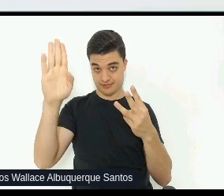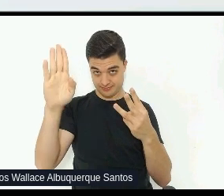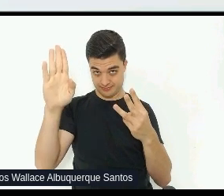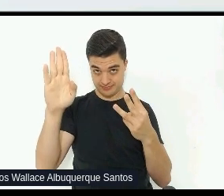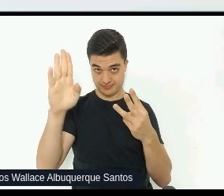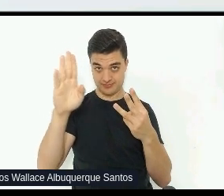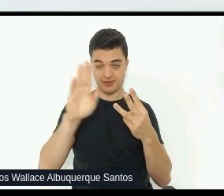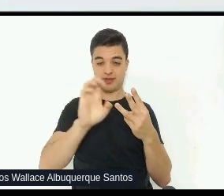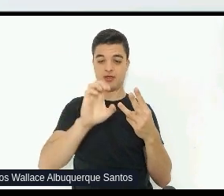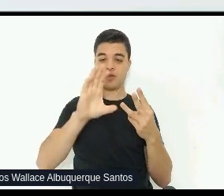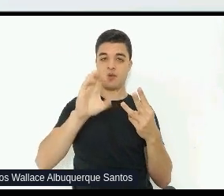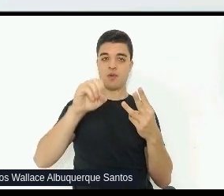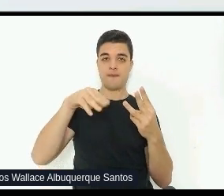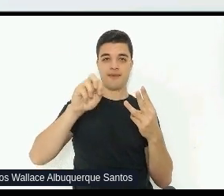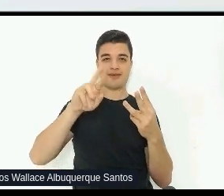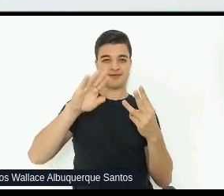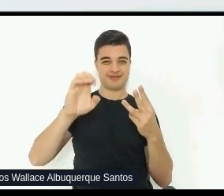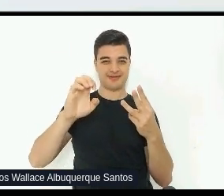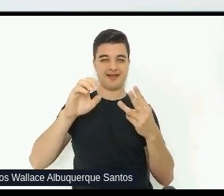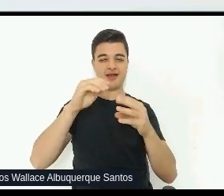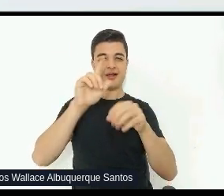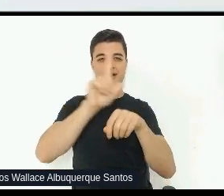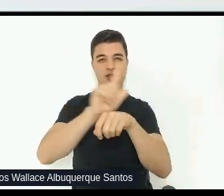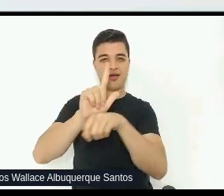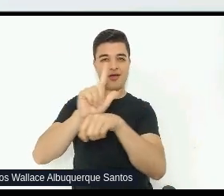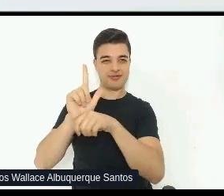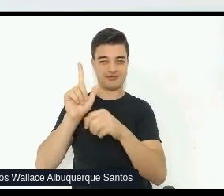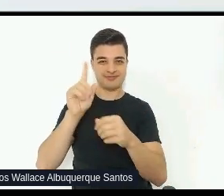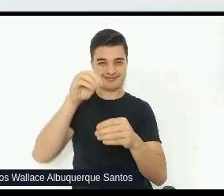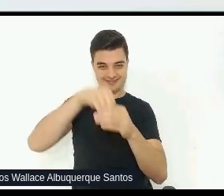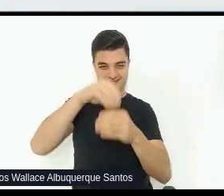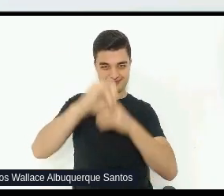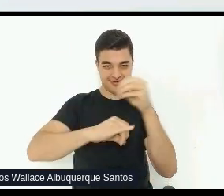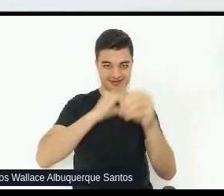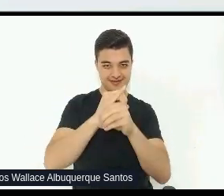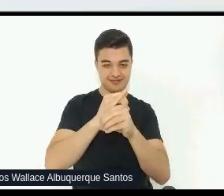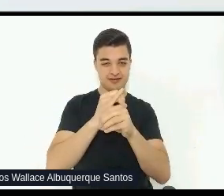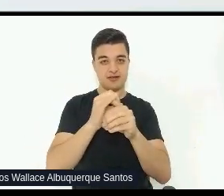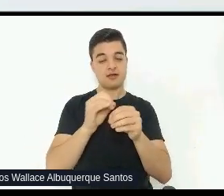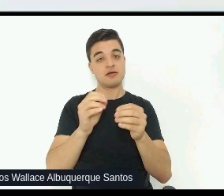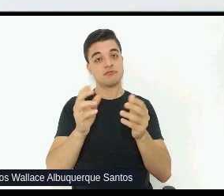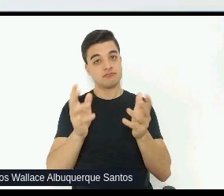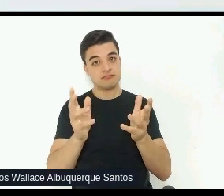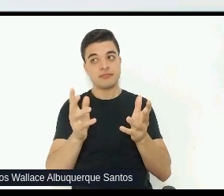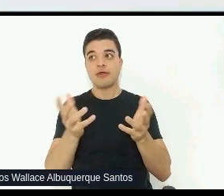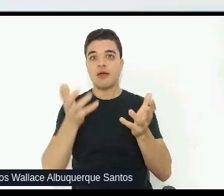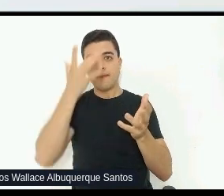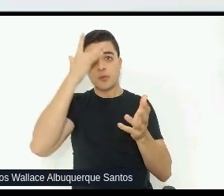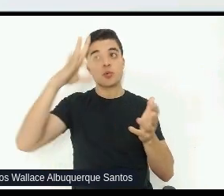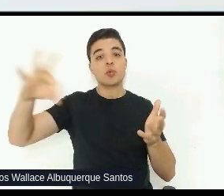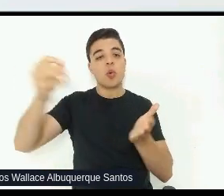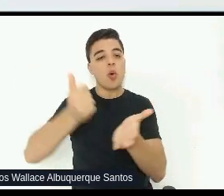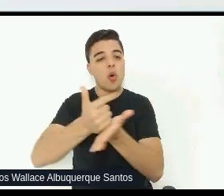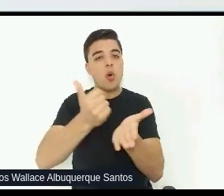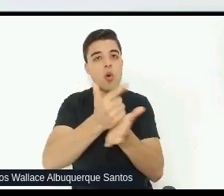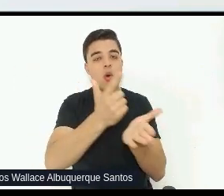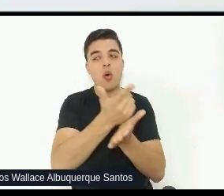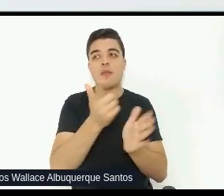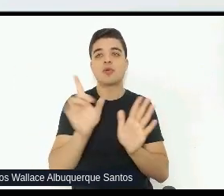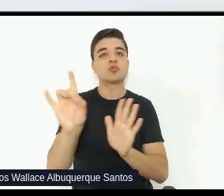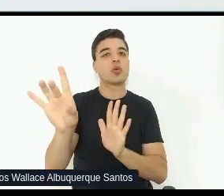fazer a liberação da jornada, a evolução da jornada de compras, para que todas as pessoas consigam fazer suas compras de maneira independente e